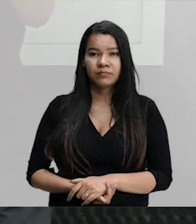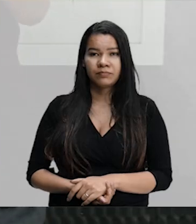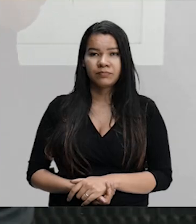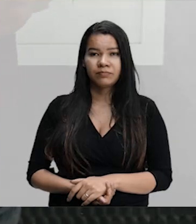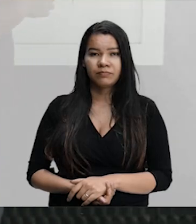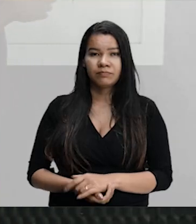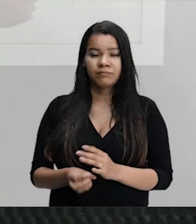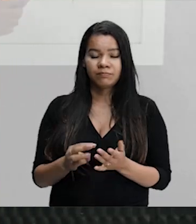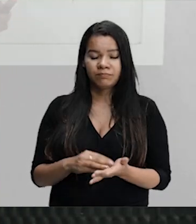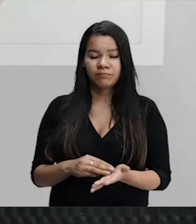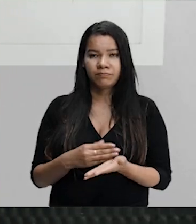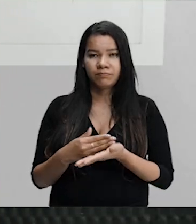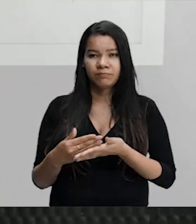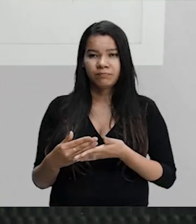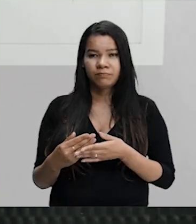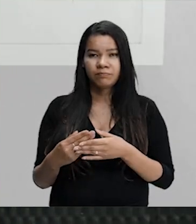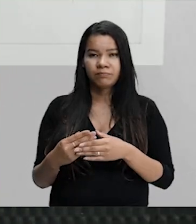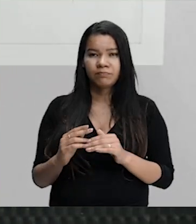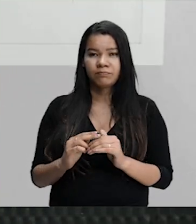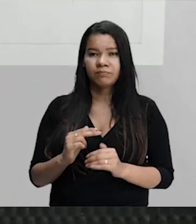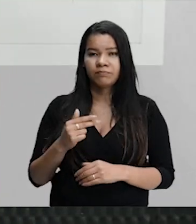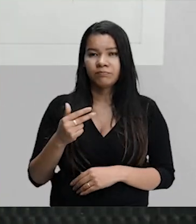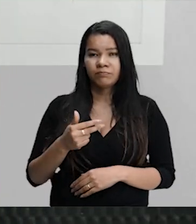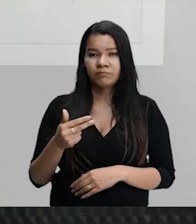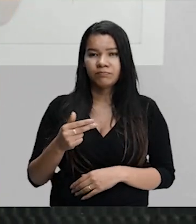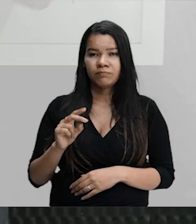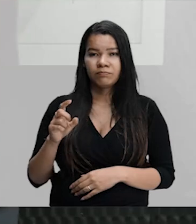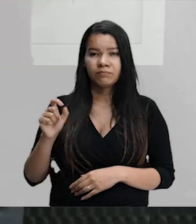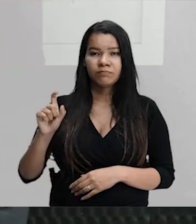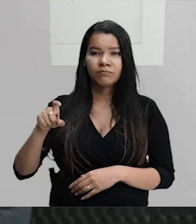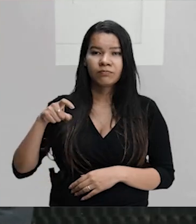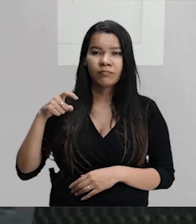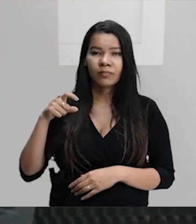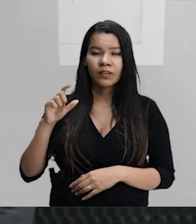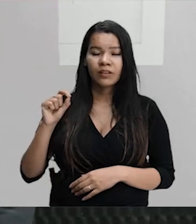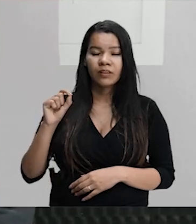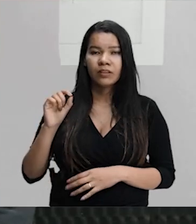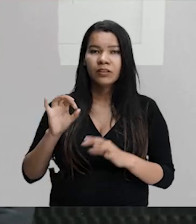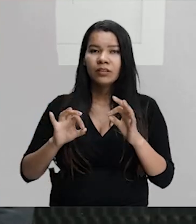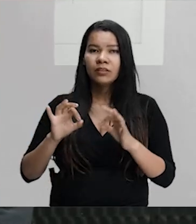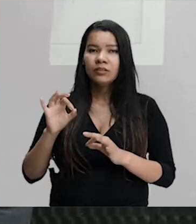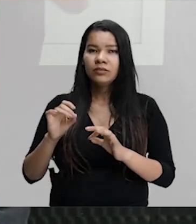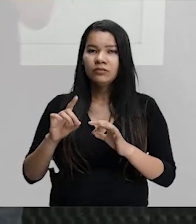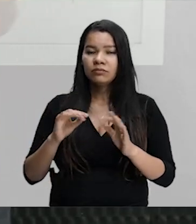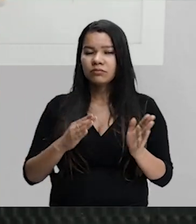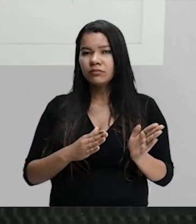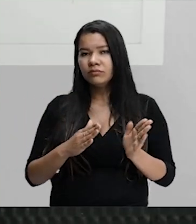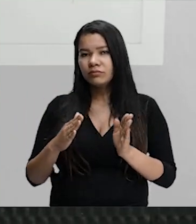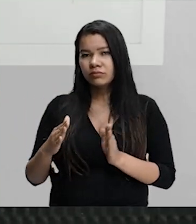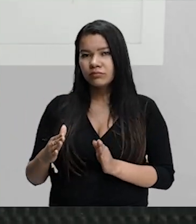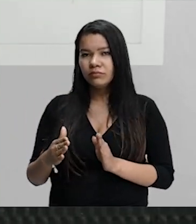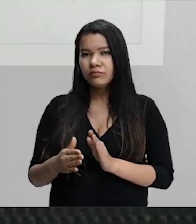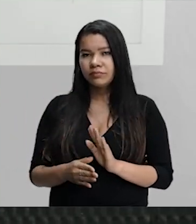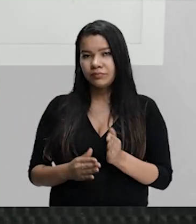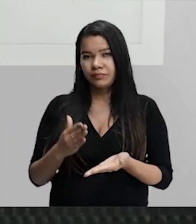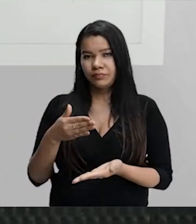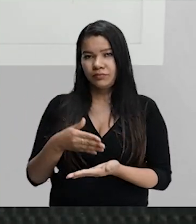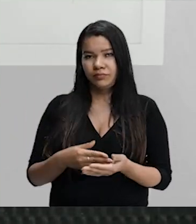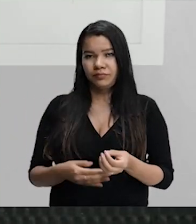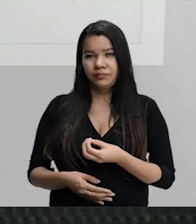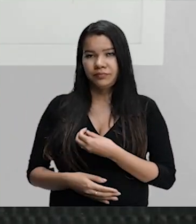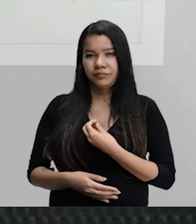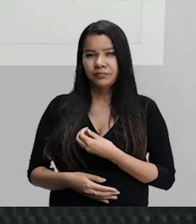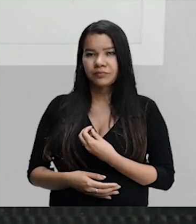inicial, sobre 2 elevado a x. No caso, esse x vai ser justamente os períodos aí de meia-vida, não é